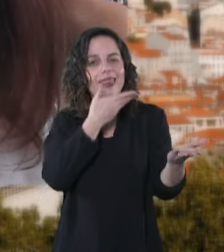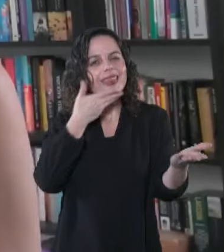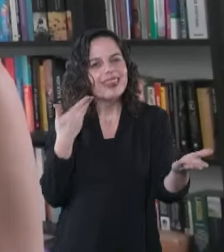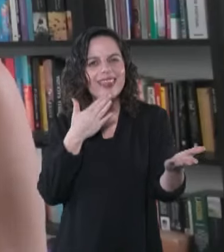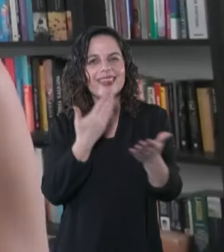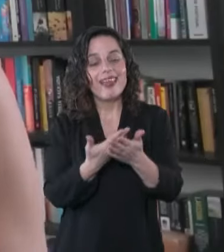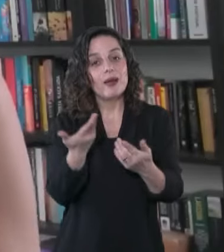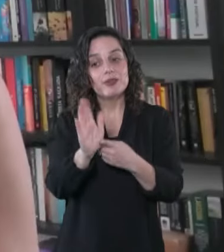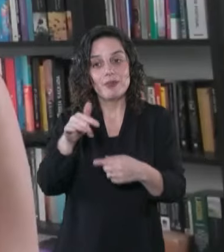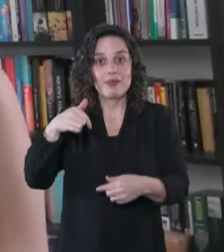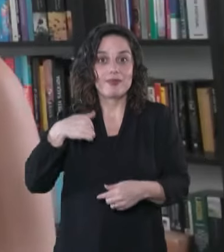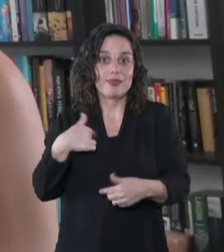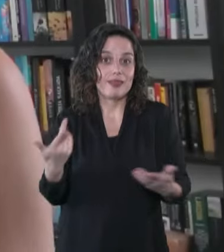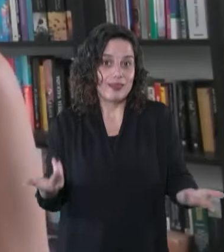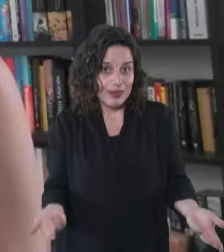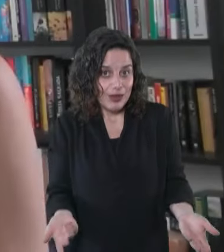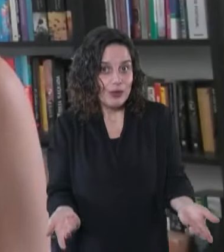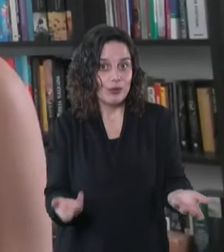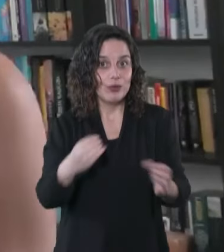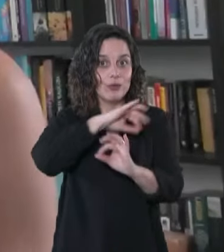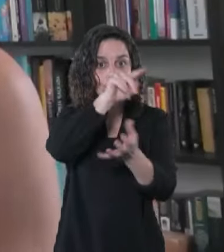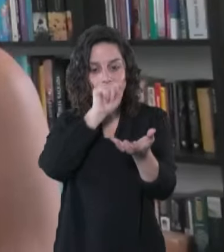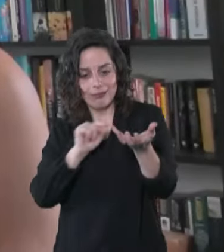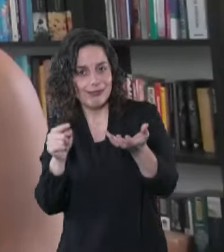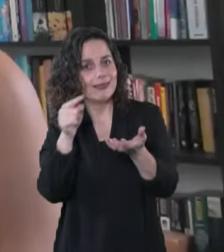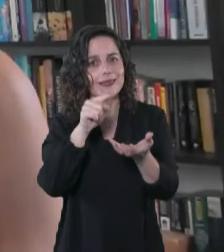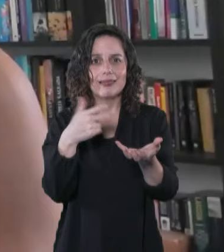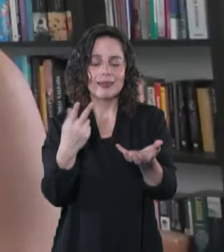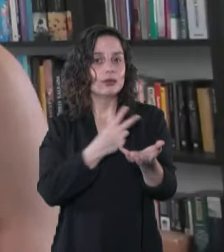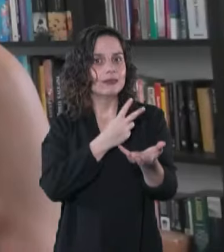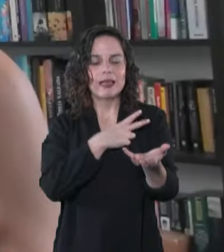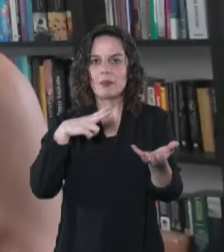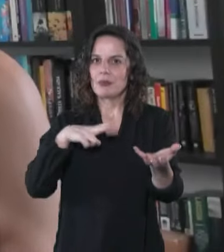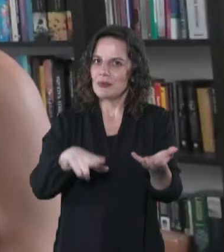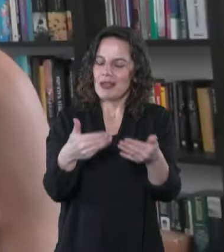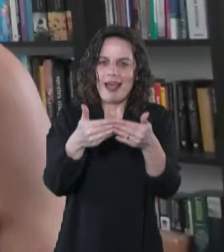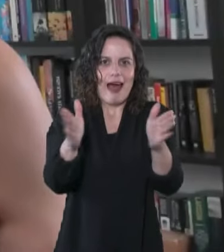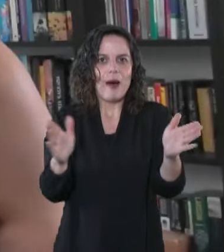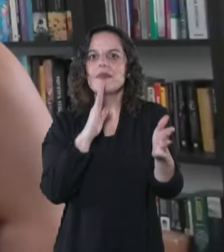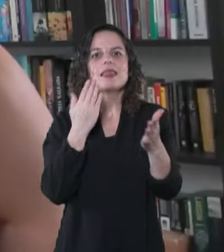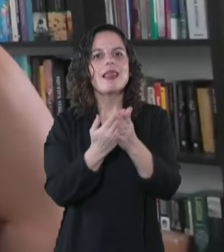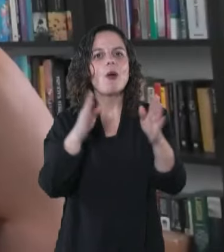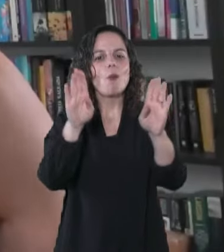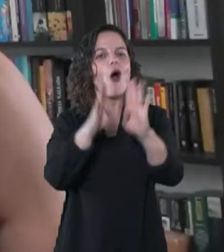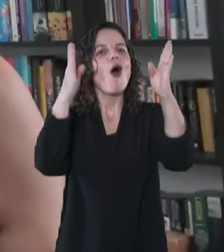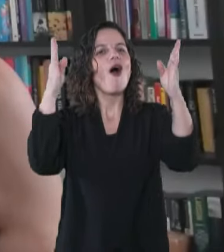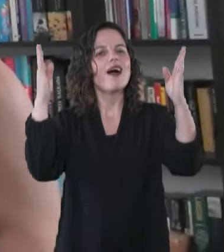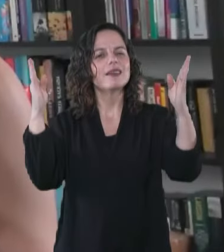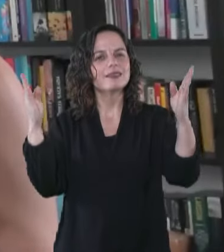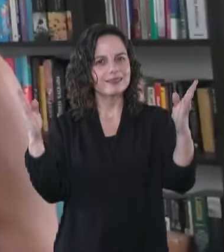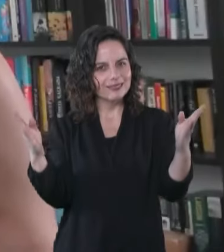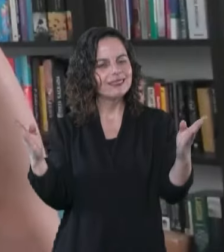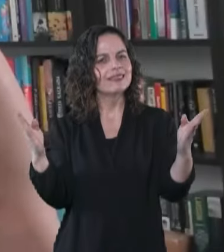estudar em Portugal ou numa universidade portuguesa estando do outro lado do mundo, eles abriram portas que